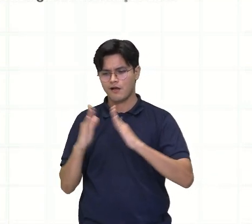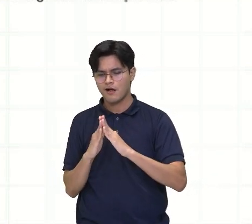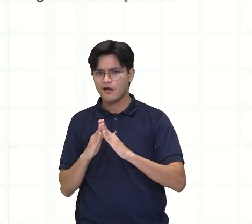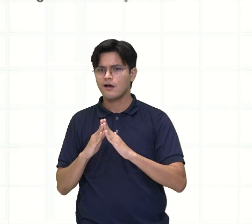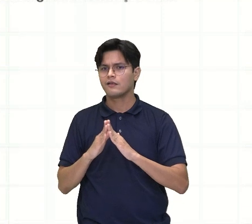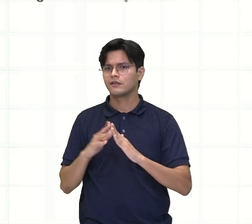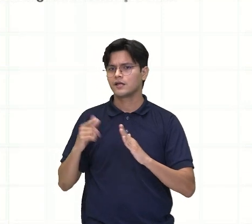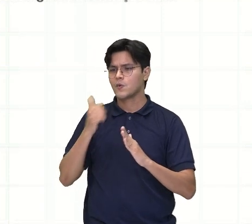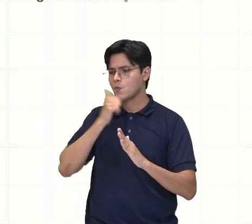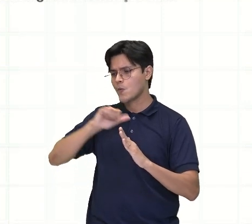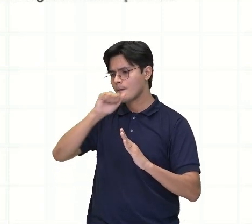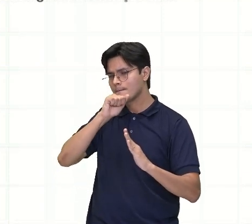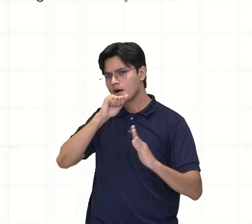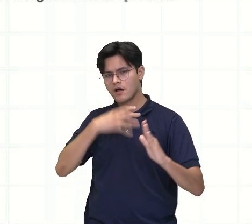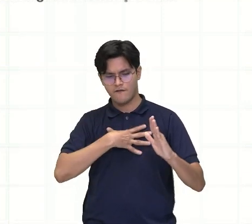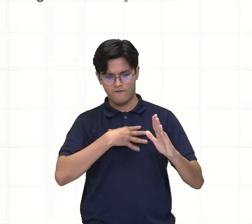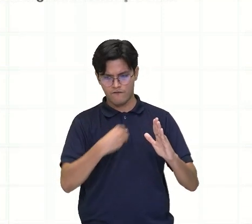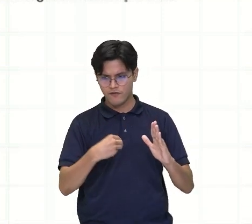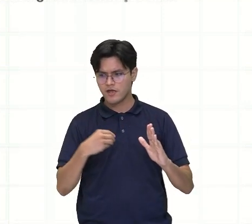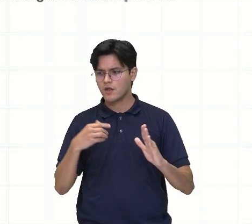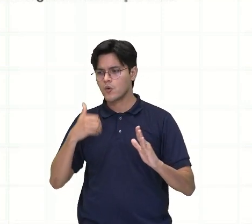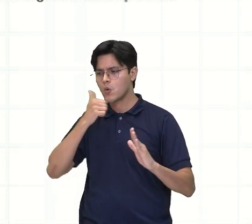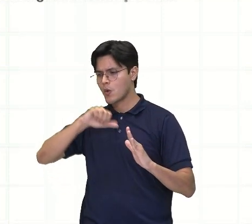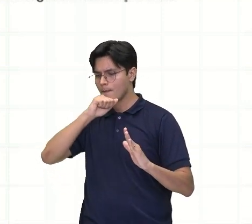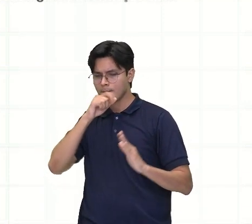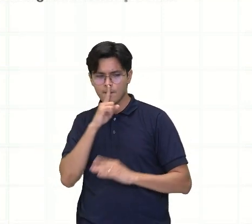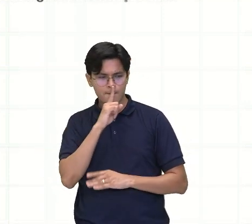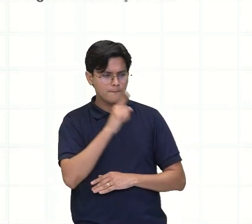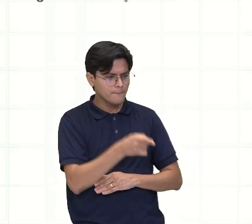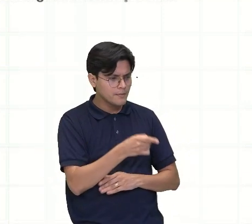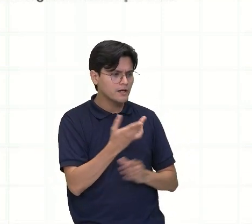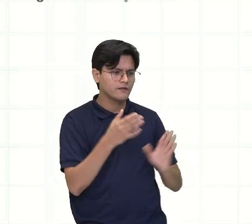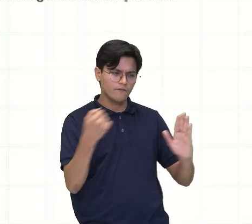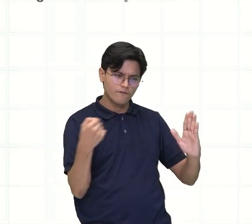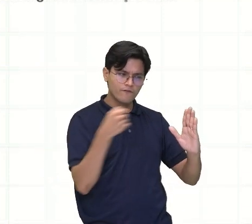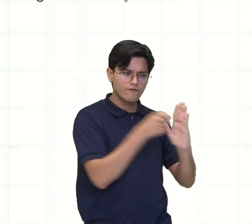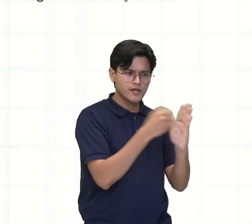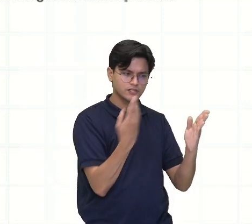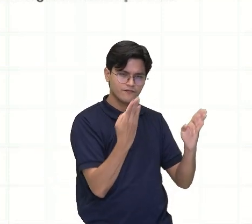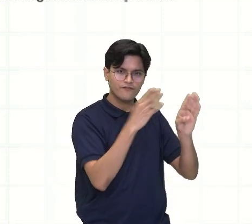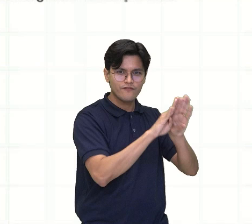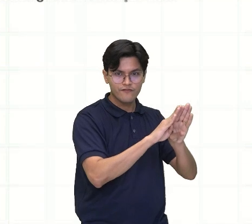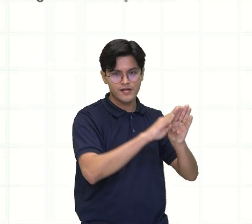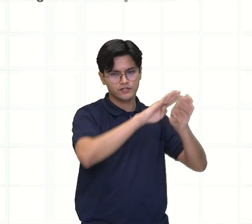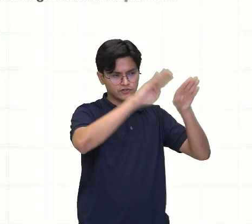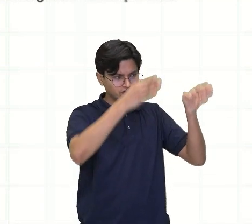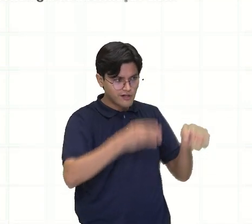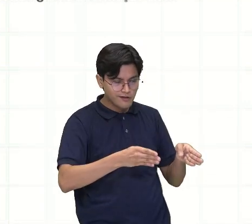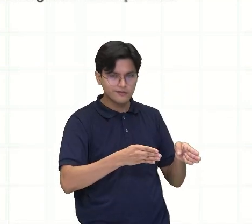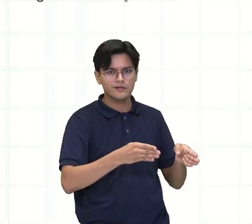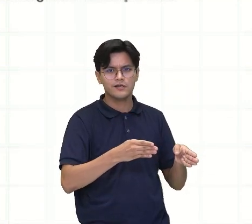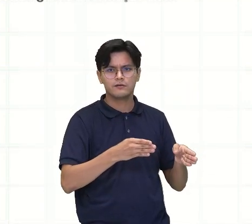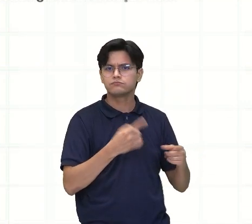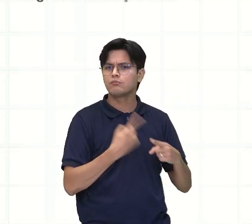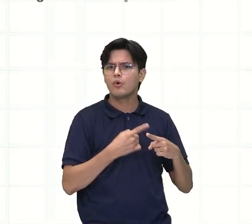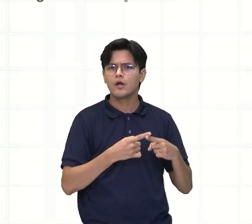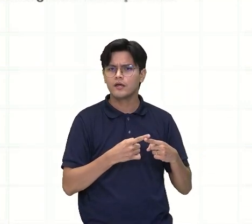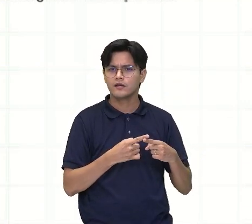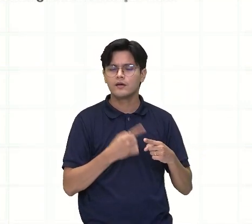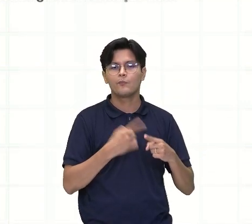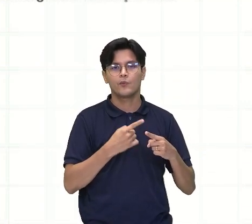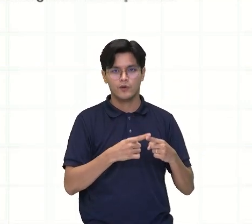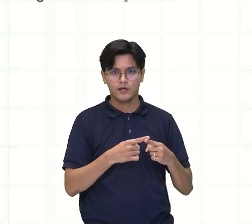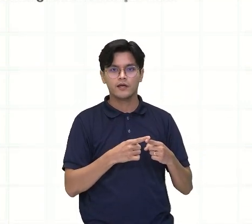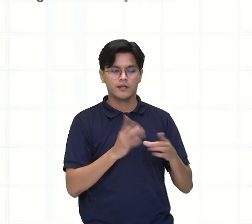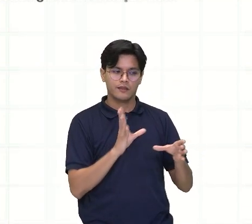geladeira aberta, porque você vai aumentar a ingestão de ar quente, né? Fazendo